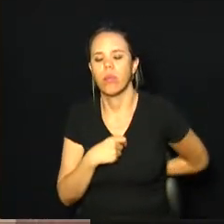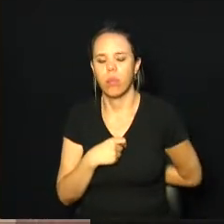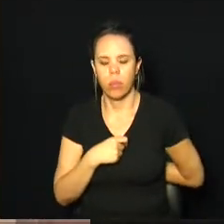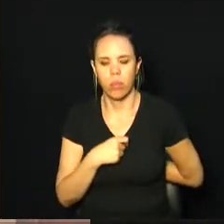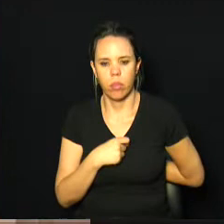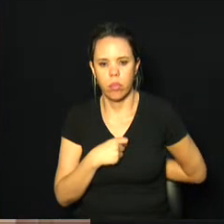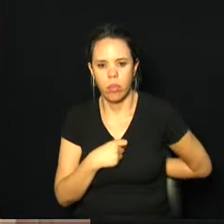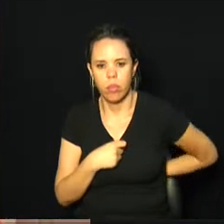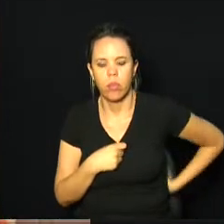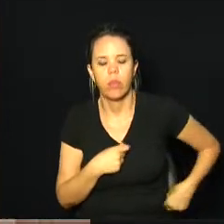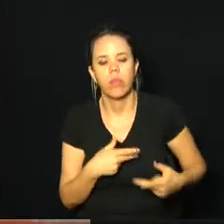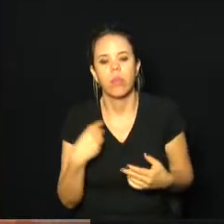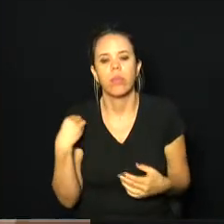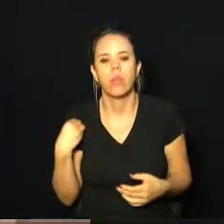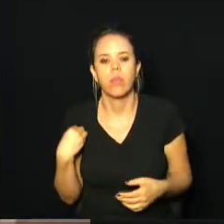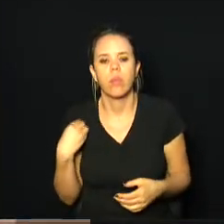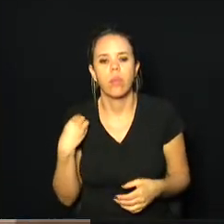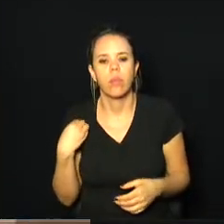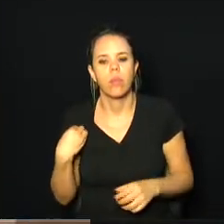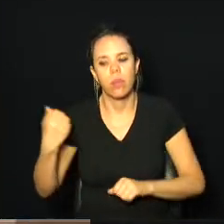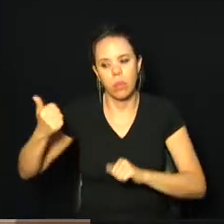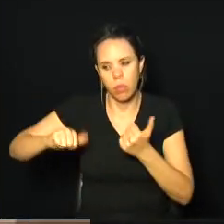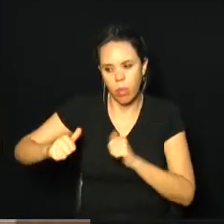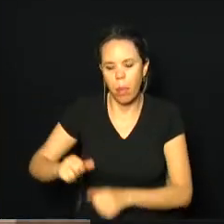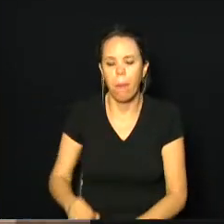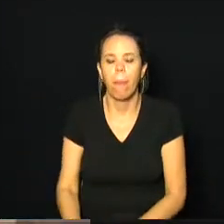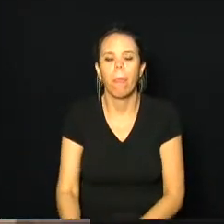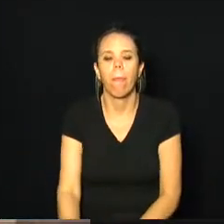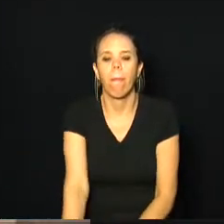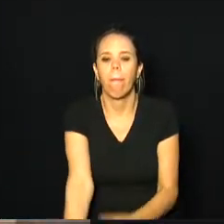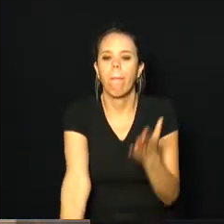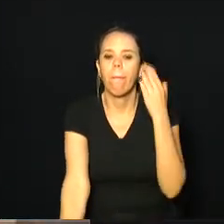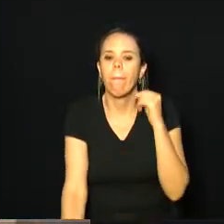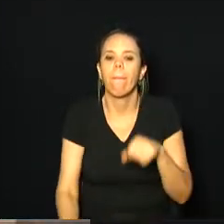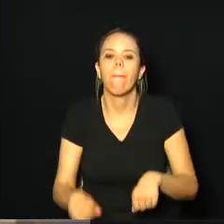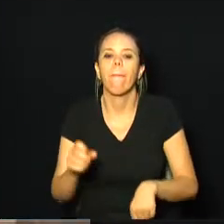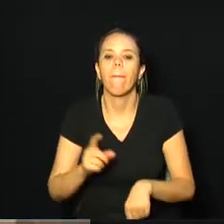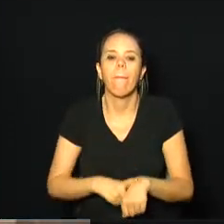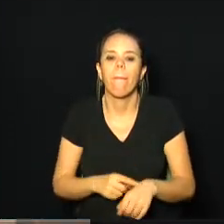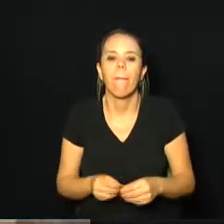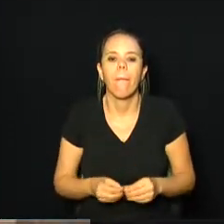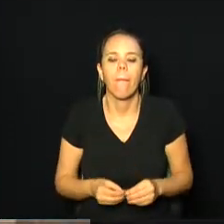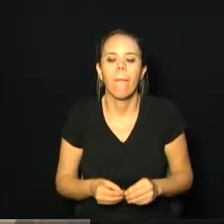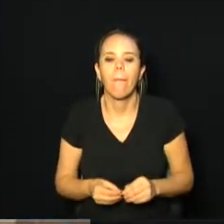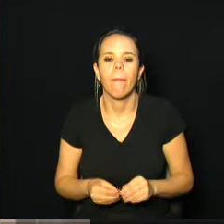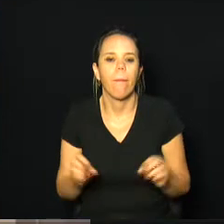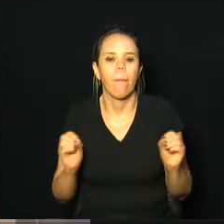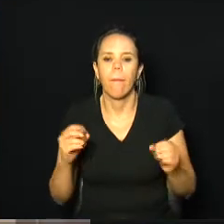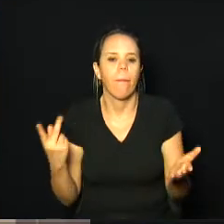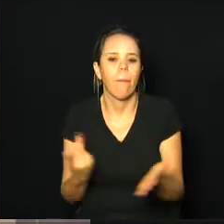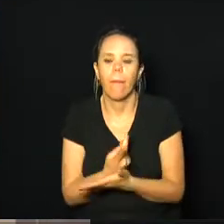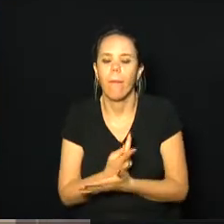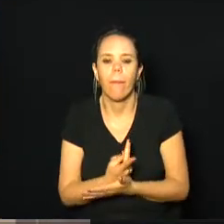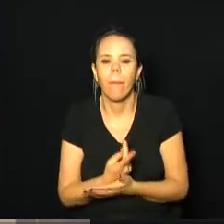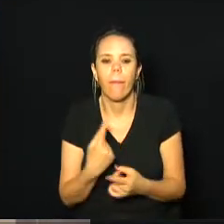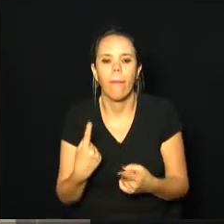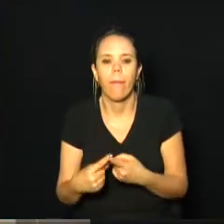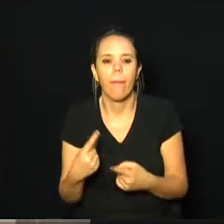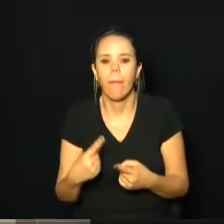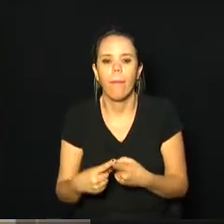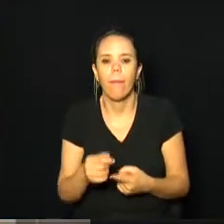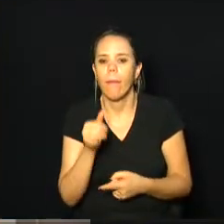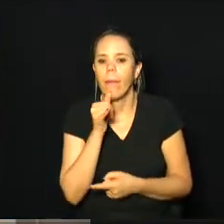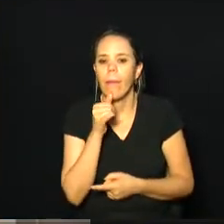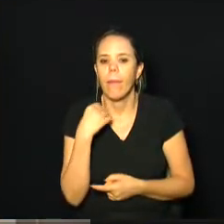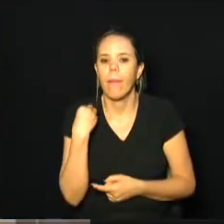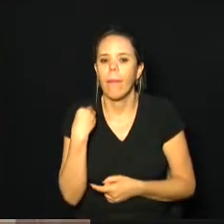São pontos que você tem que avaliar e saber que na hora nada pode dar errado, né? Porque, por exemplo, você pegou